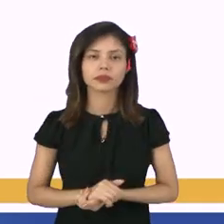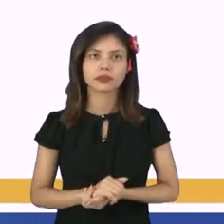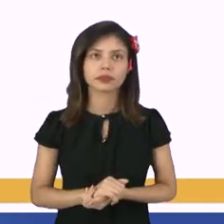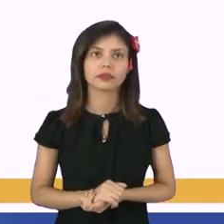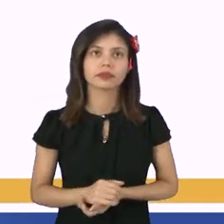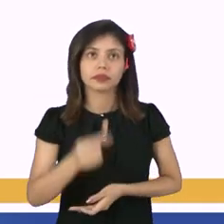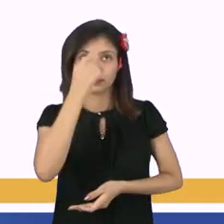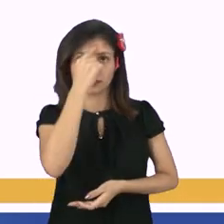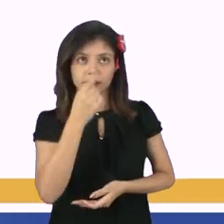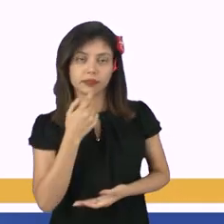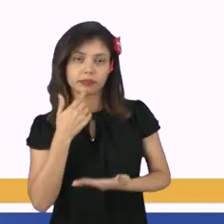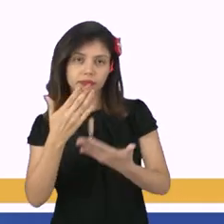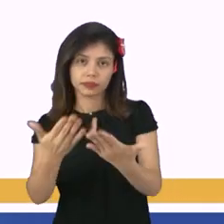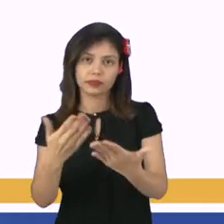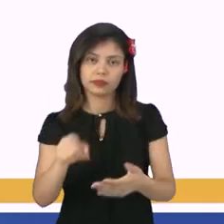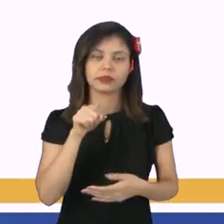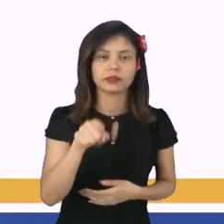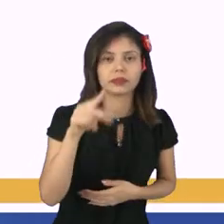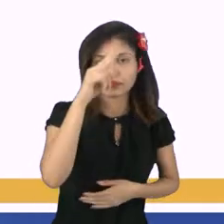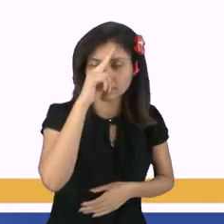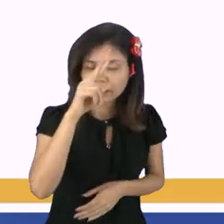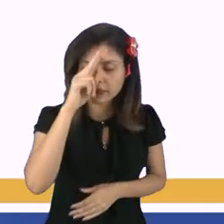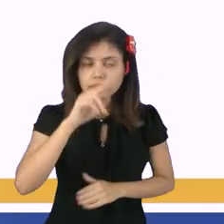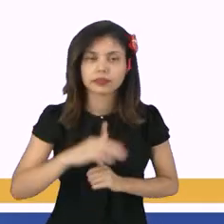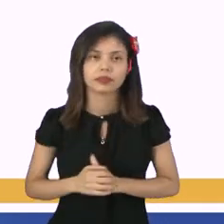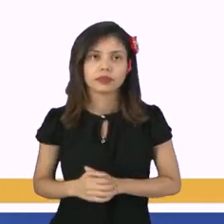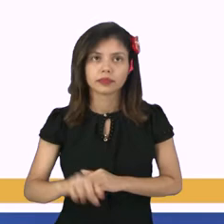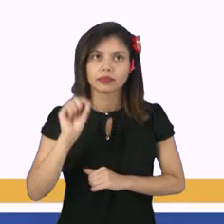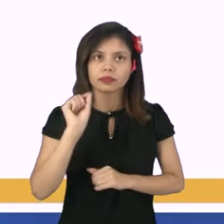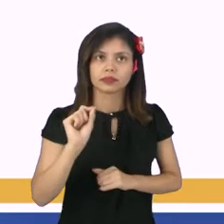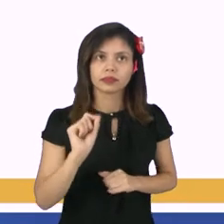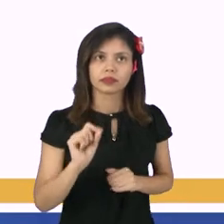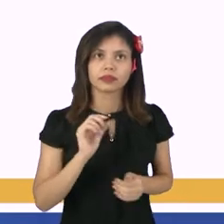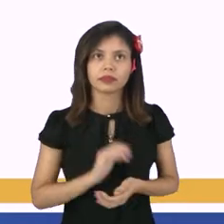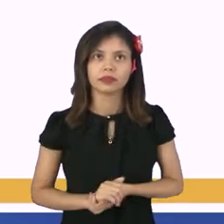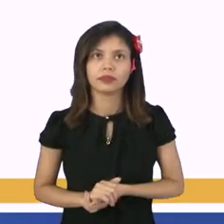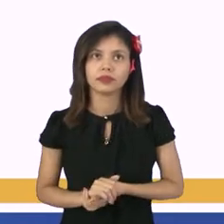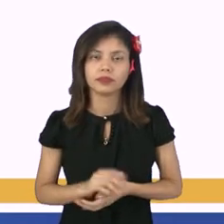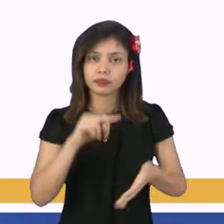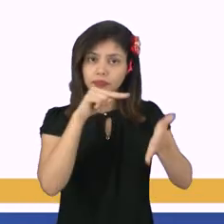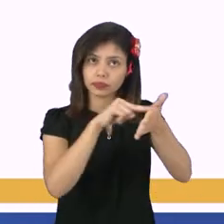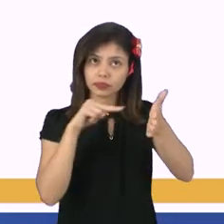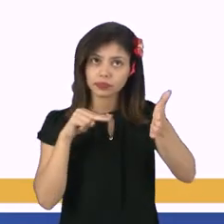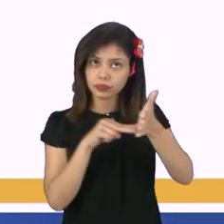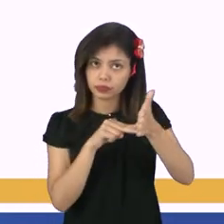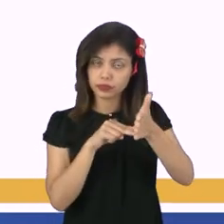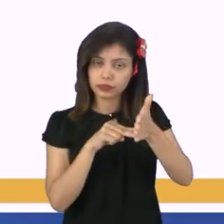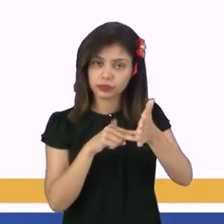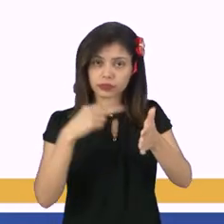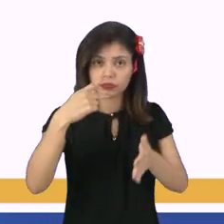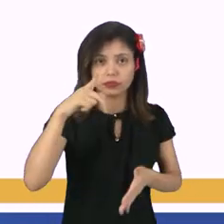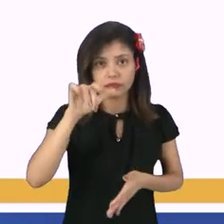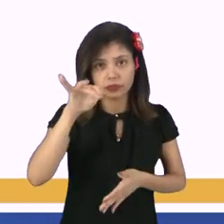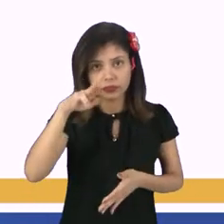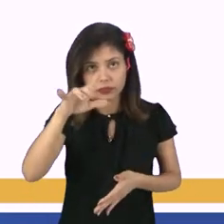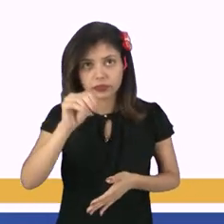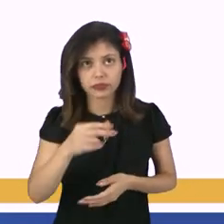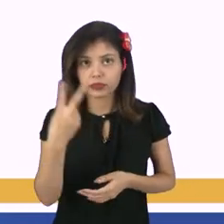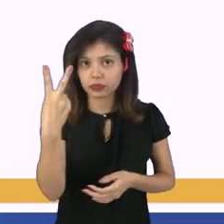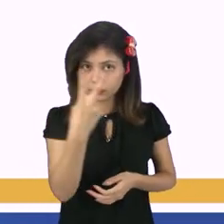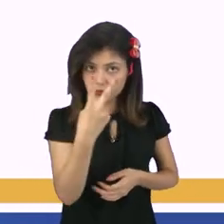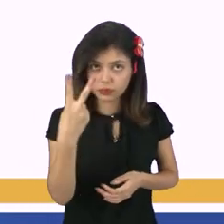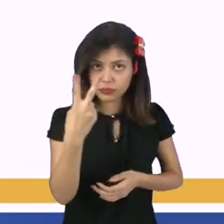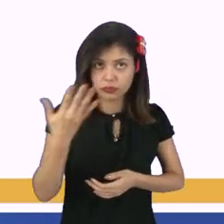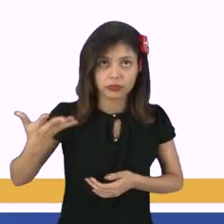dessas figuras E aí eu quero que você lembre né O que que é um prisma o primo ele é um poliedro que ele possui